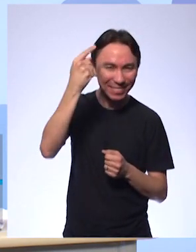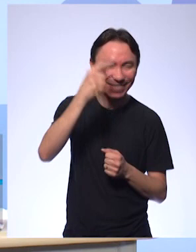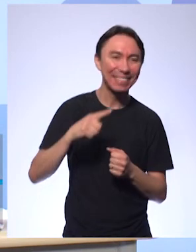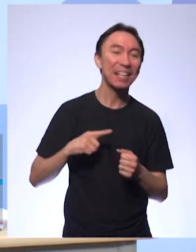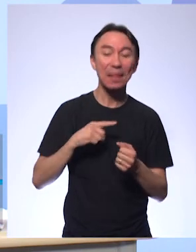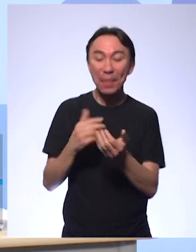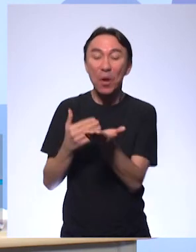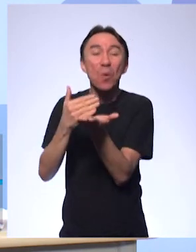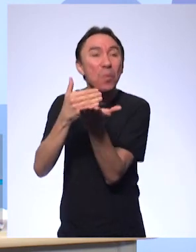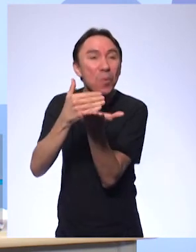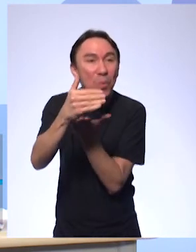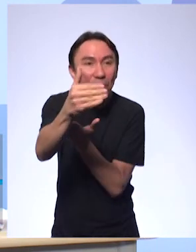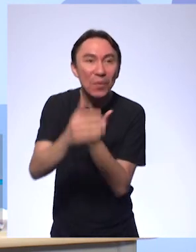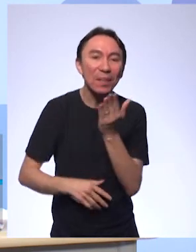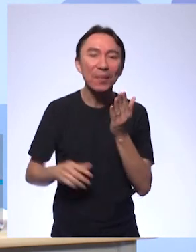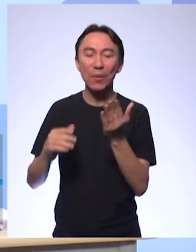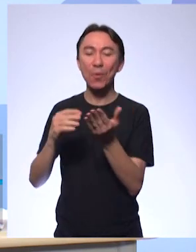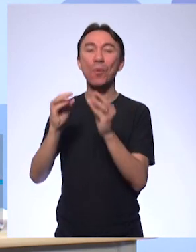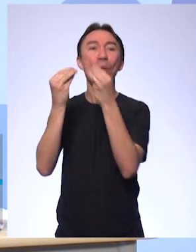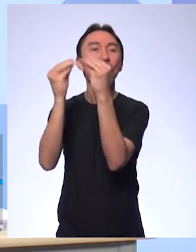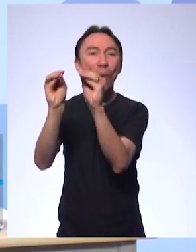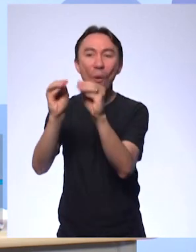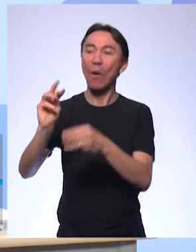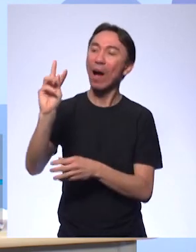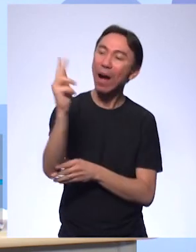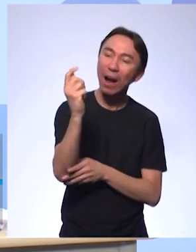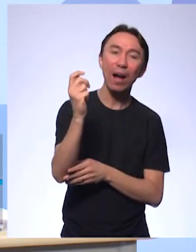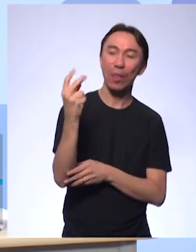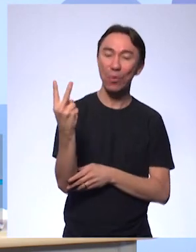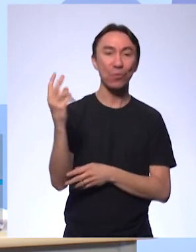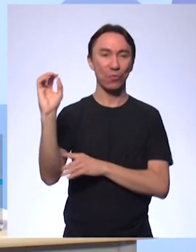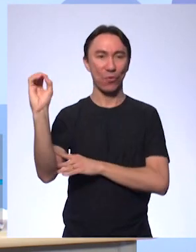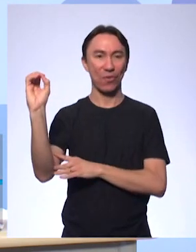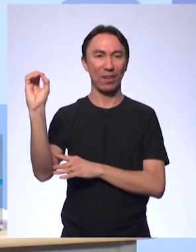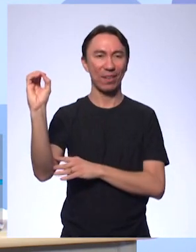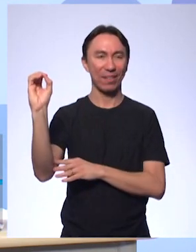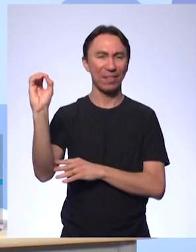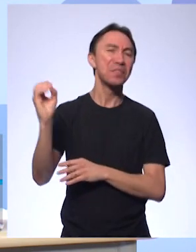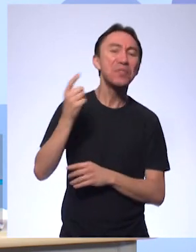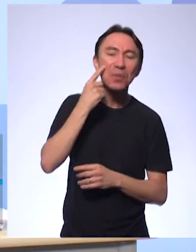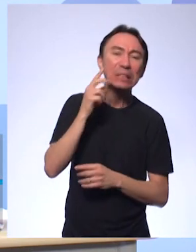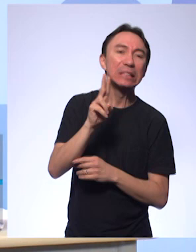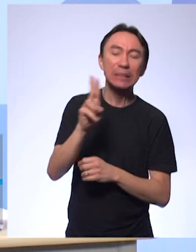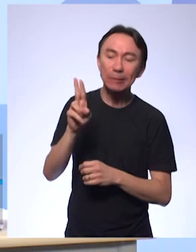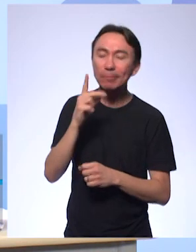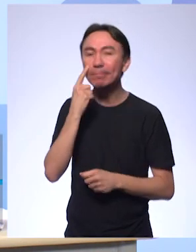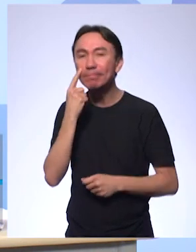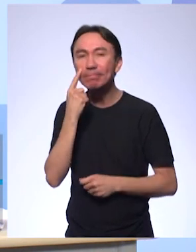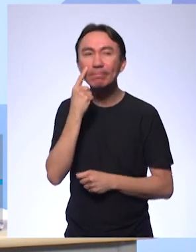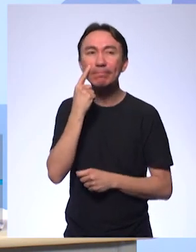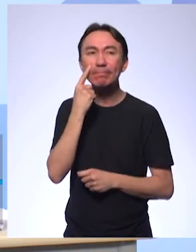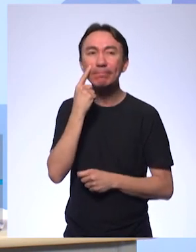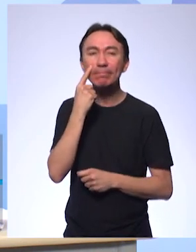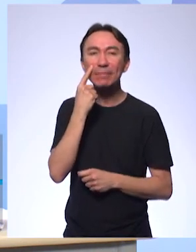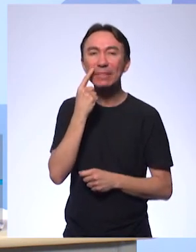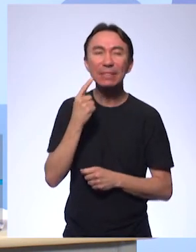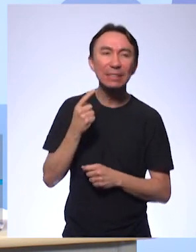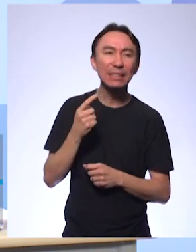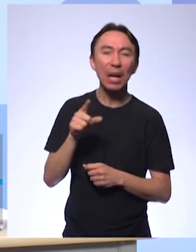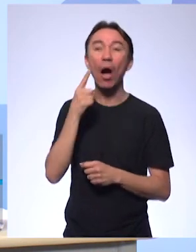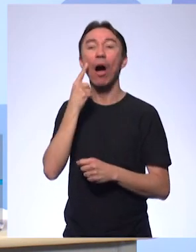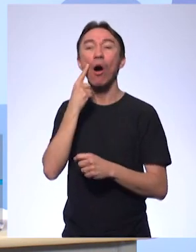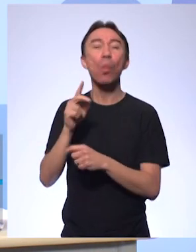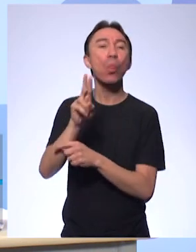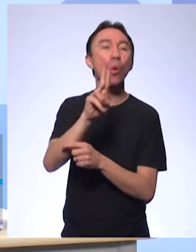lá que tinha colocado assim, H2O. Deixa eu ver se eu acho o nome dele aqui. E aí eu tive aqui,